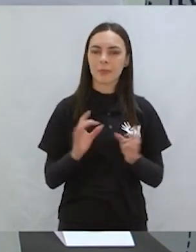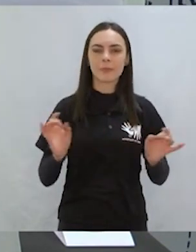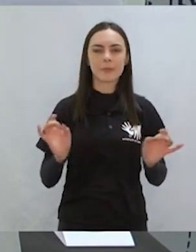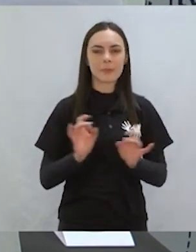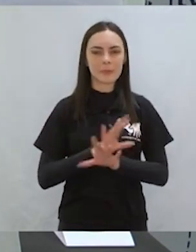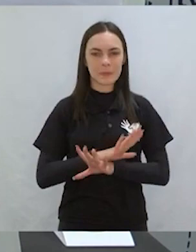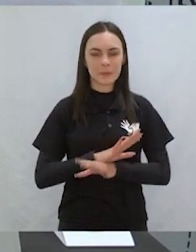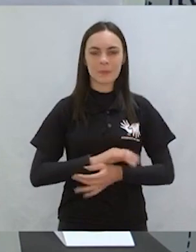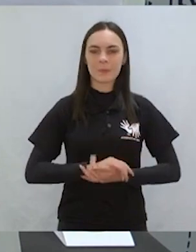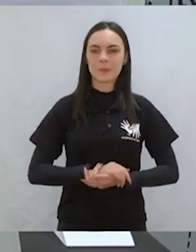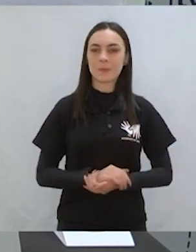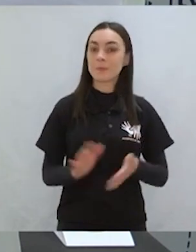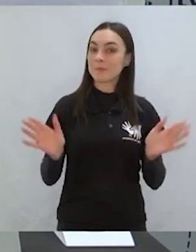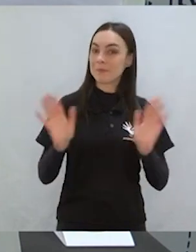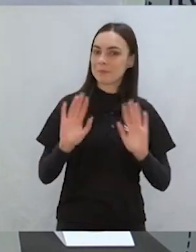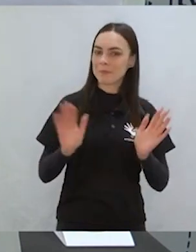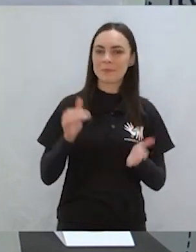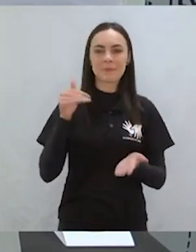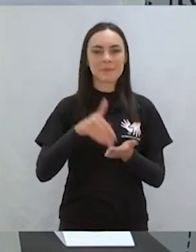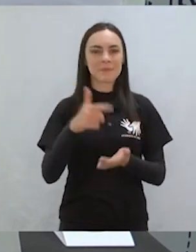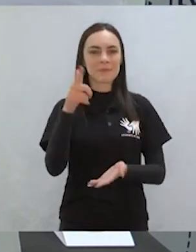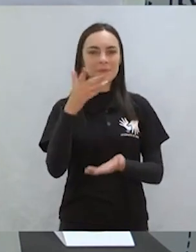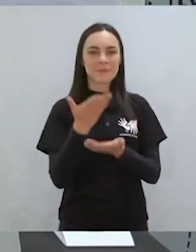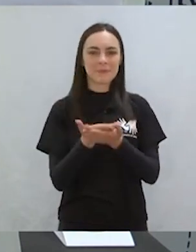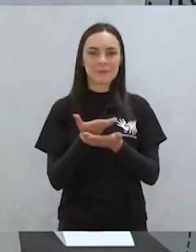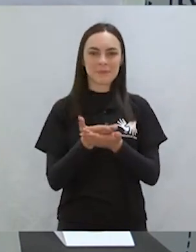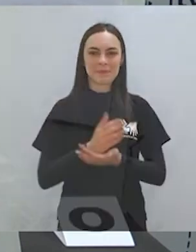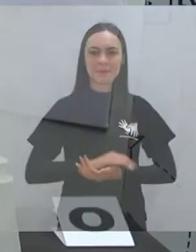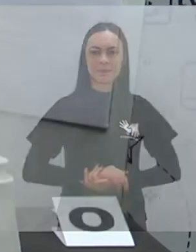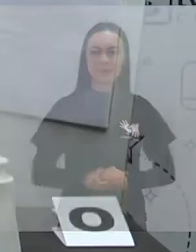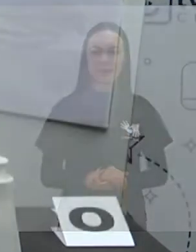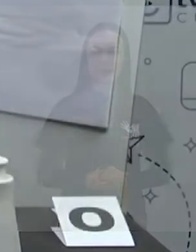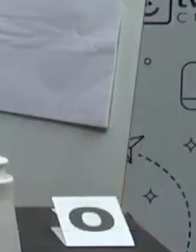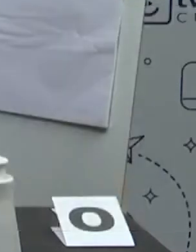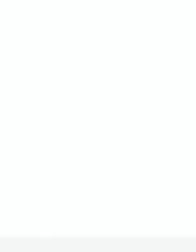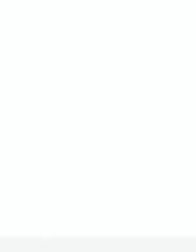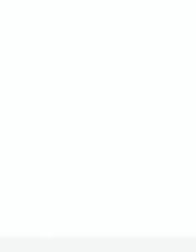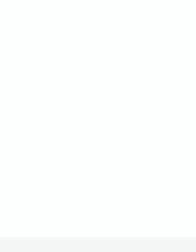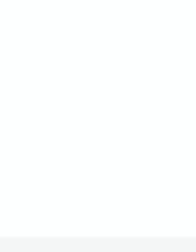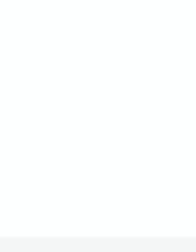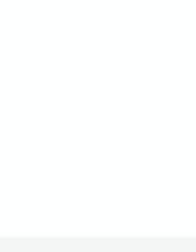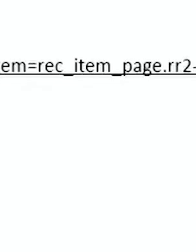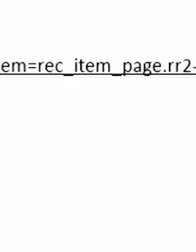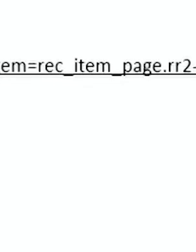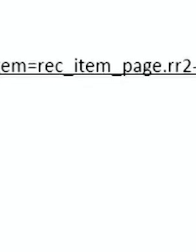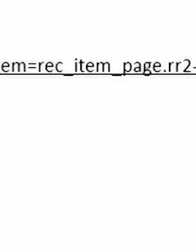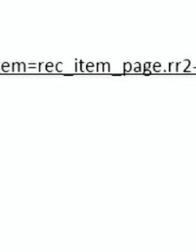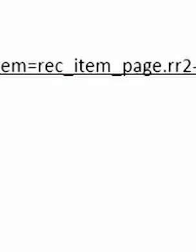Agora sim. Tchau, até a próxima aula.